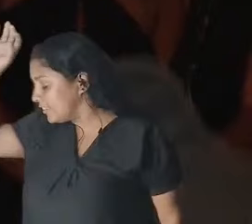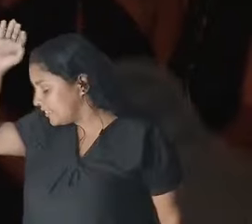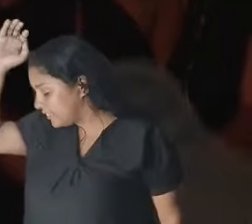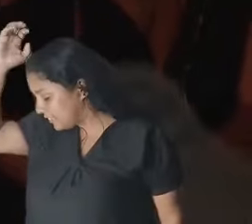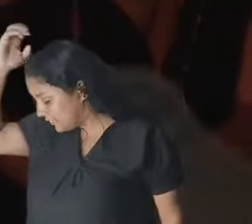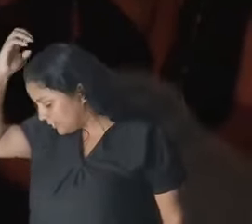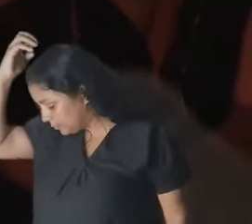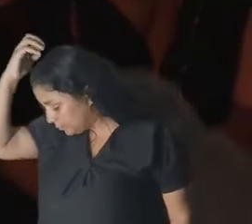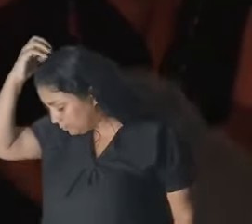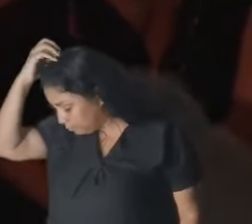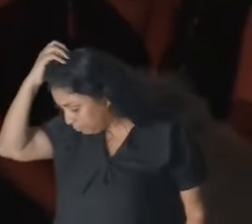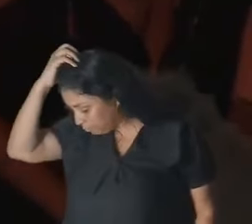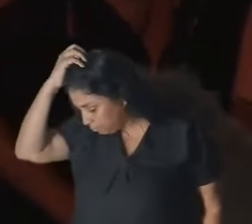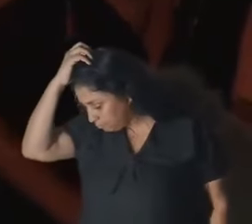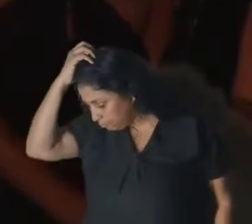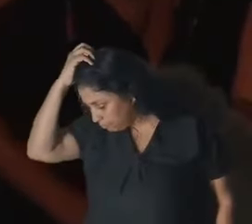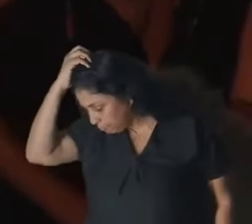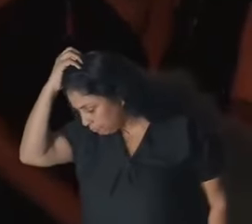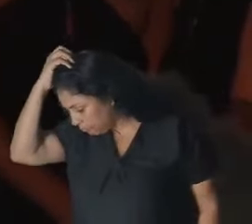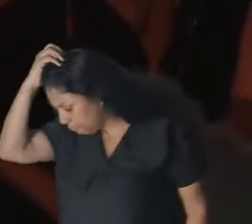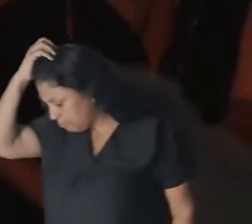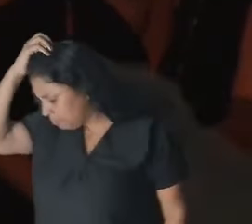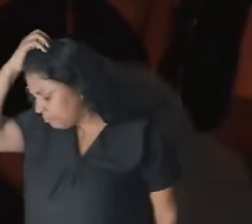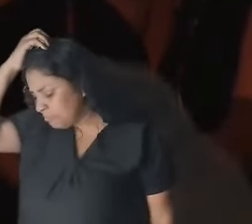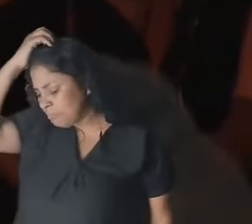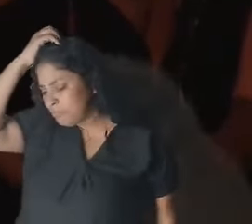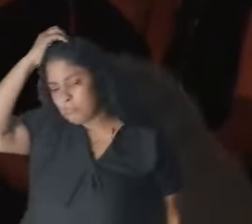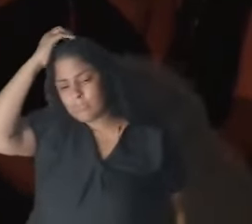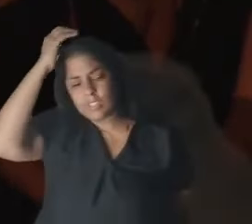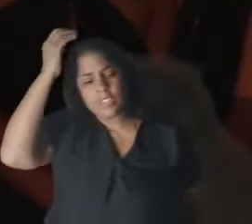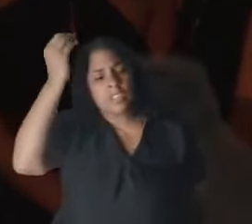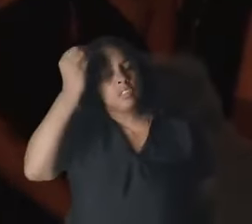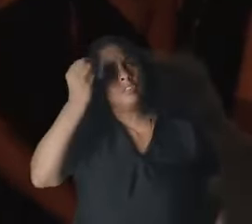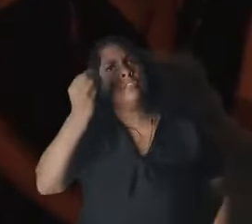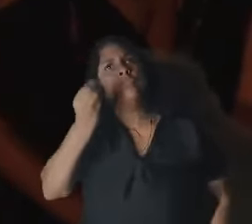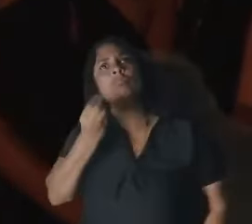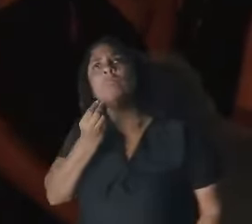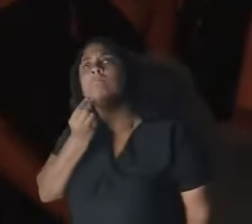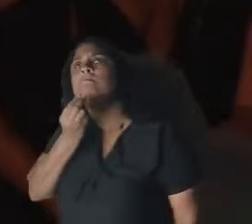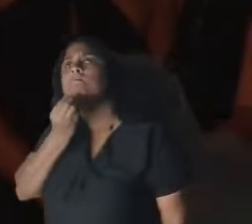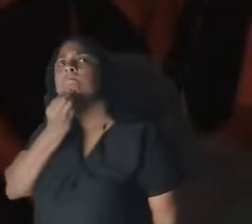rei. Não mais teria